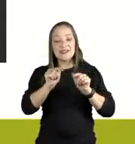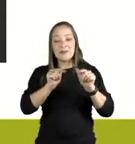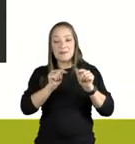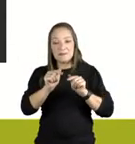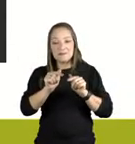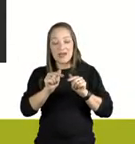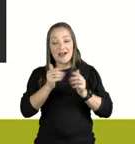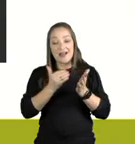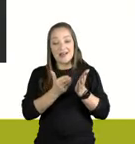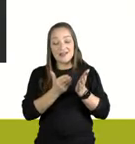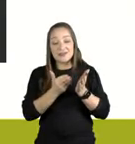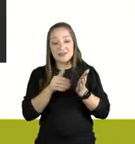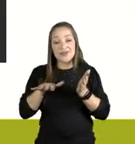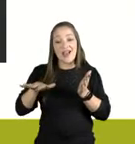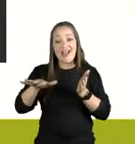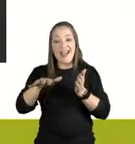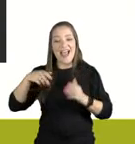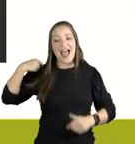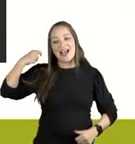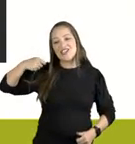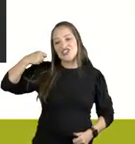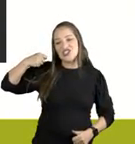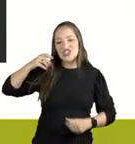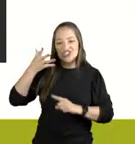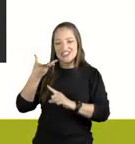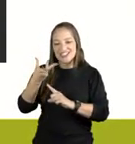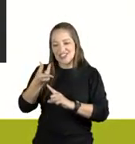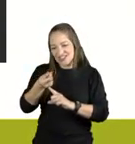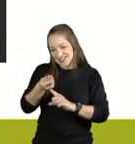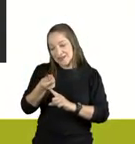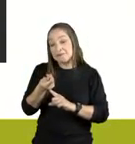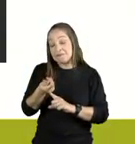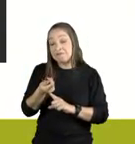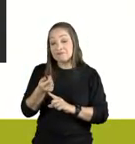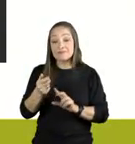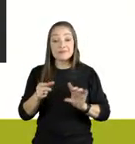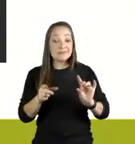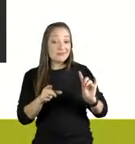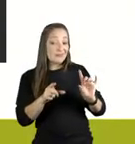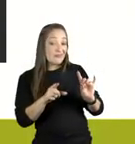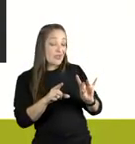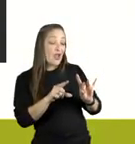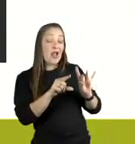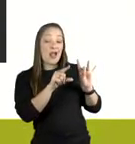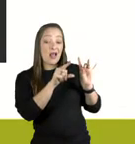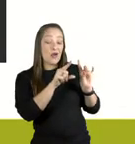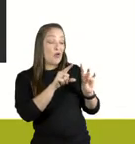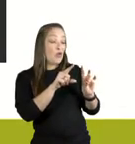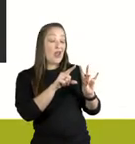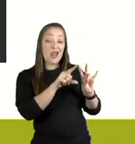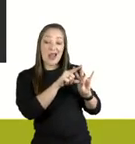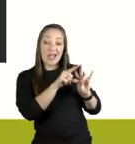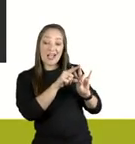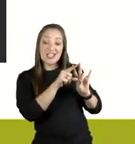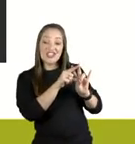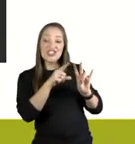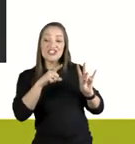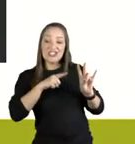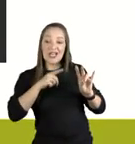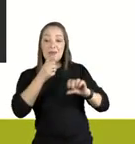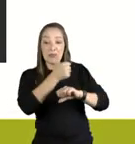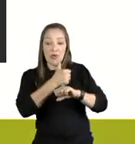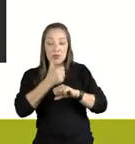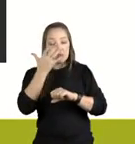com a parte de artista mesmo, tá? Mas o LinkedIn eu prometo que é algo profissional, então lá é mais certo, tá